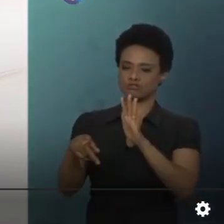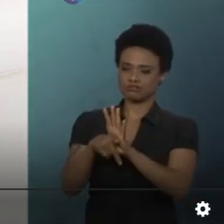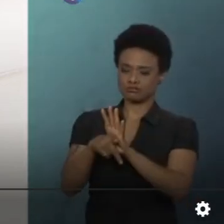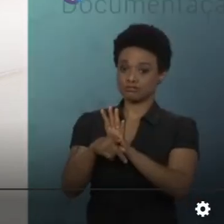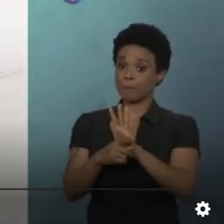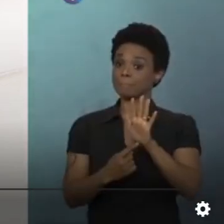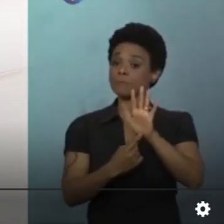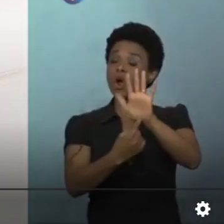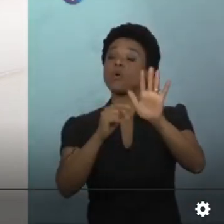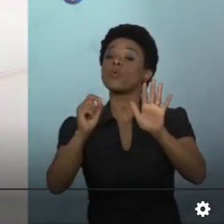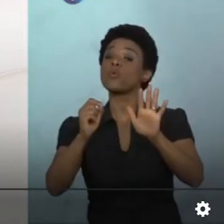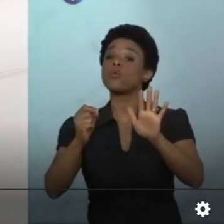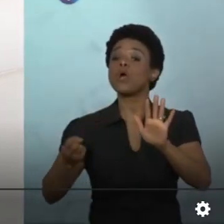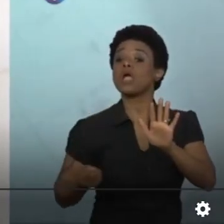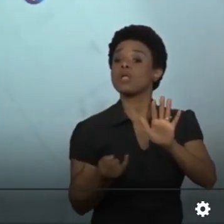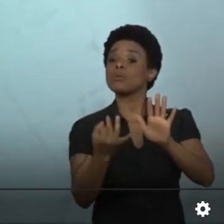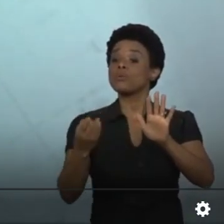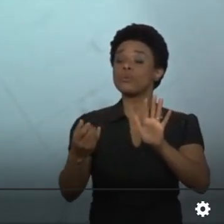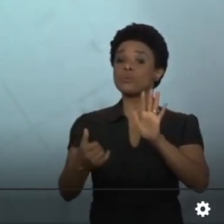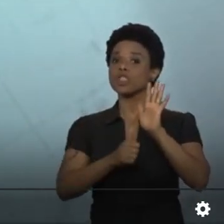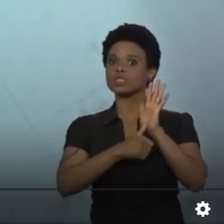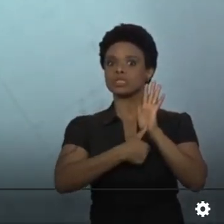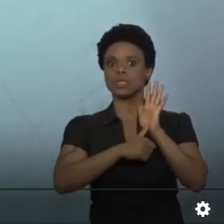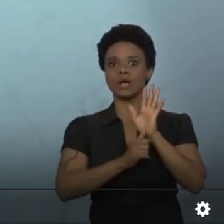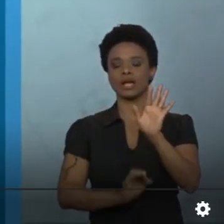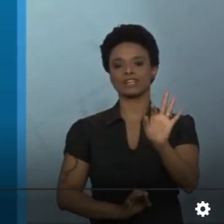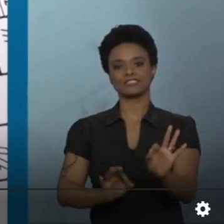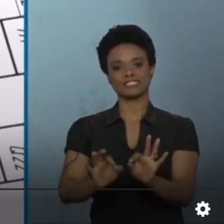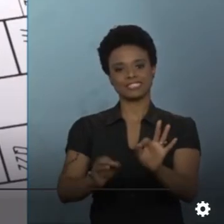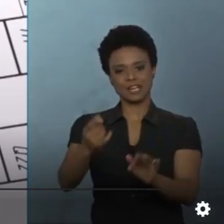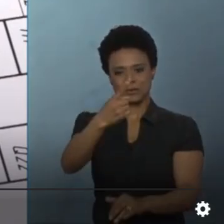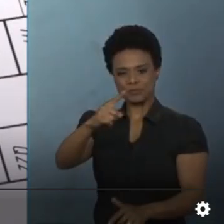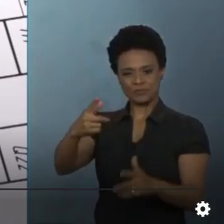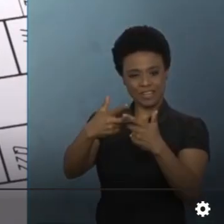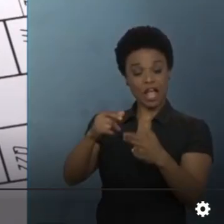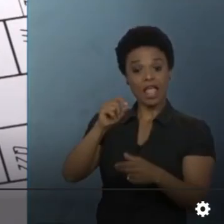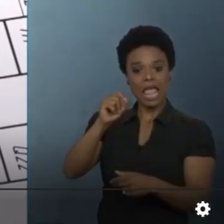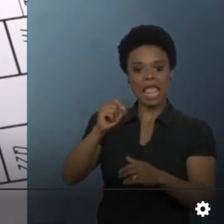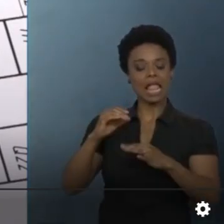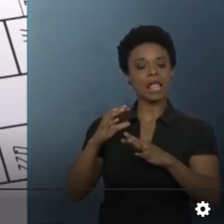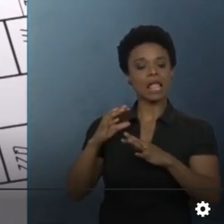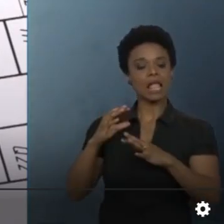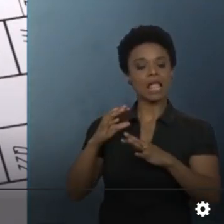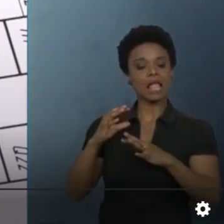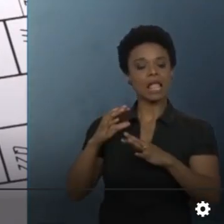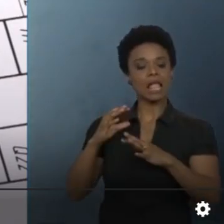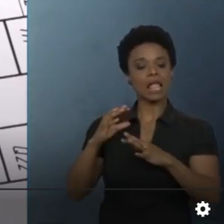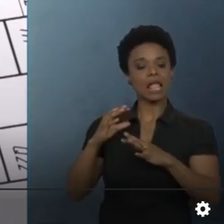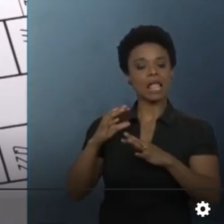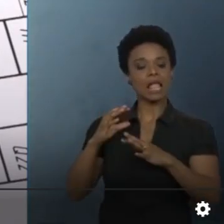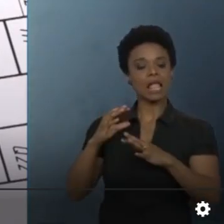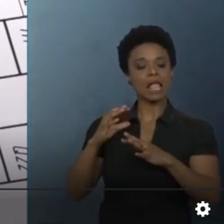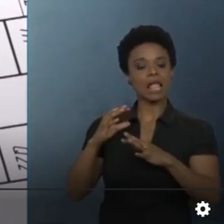quantitativos e documentação do projeto. Outro memorial, o de cálculo, deve fornecer